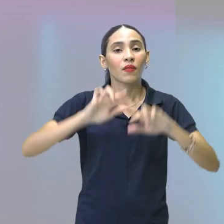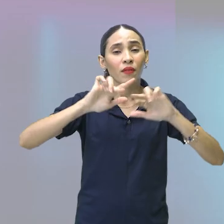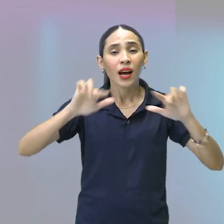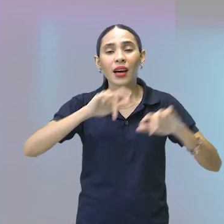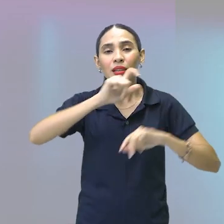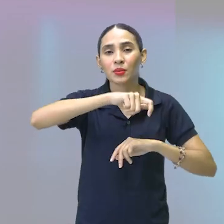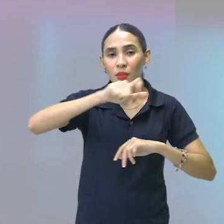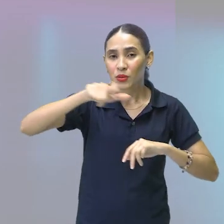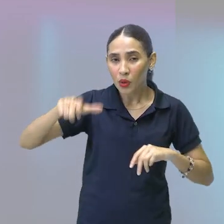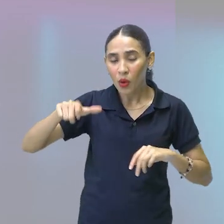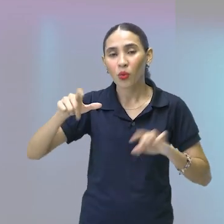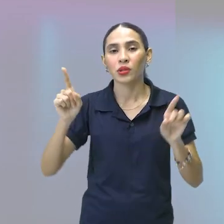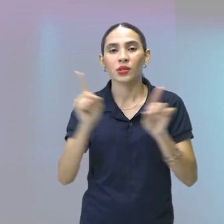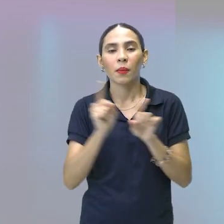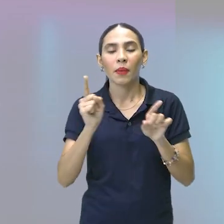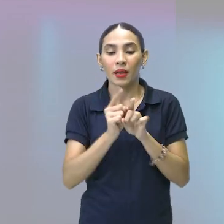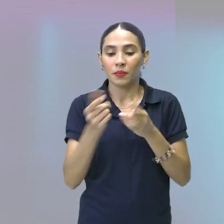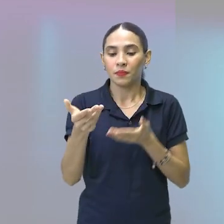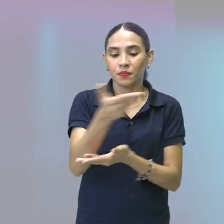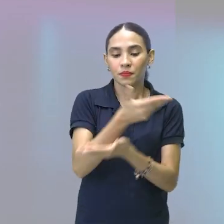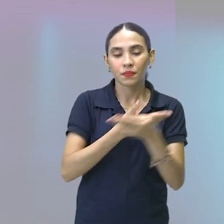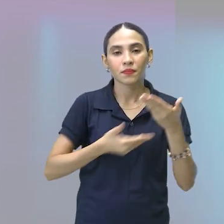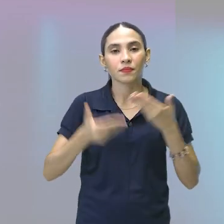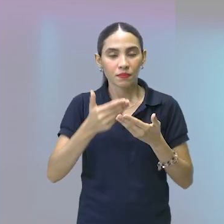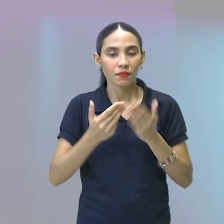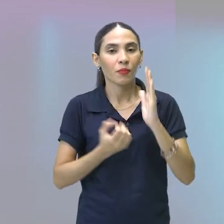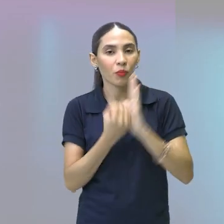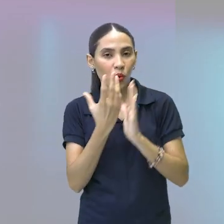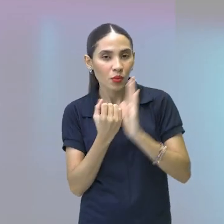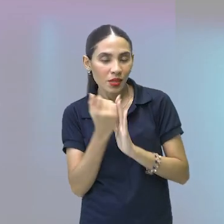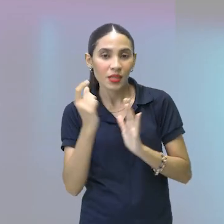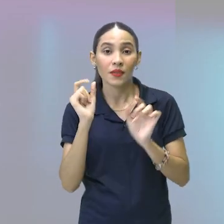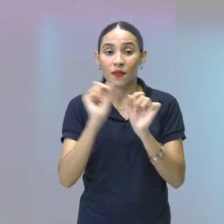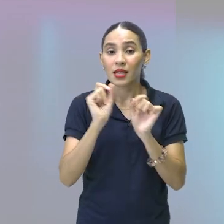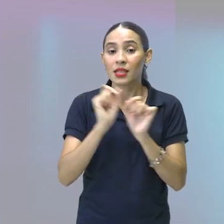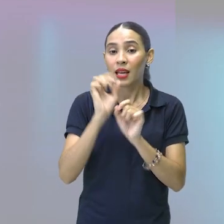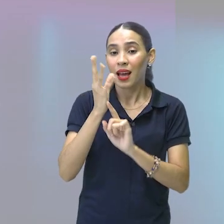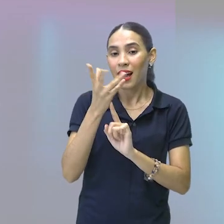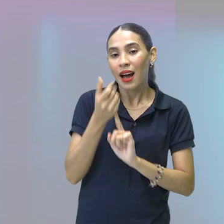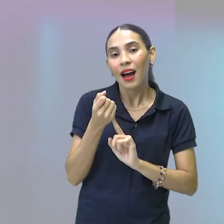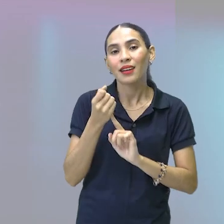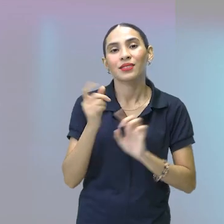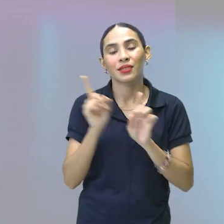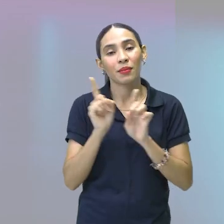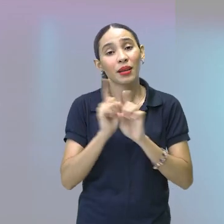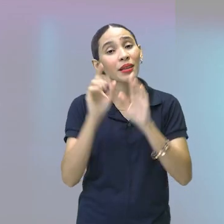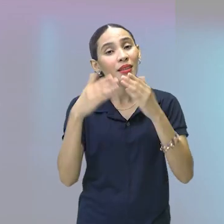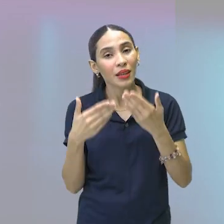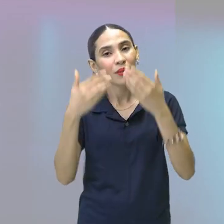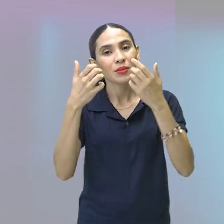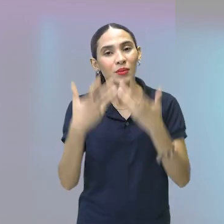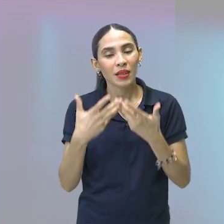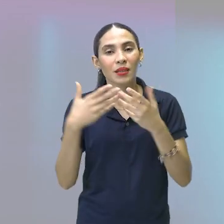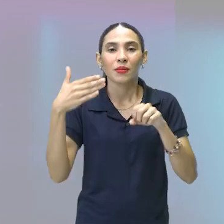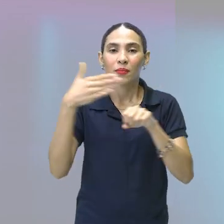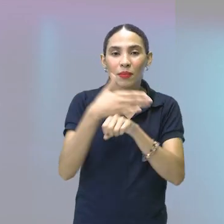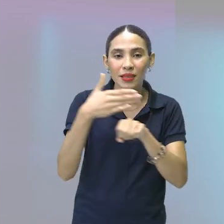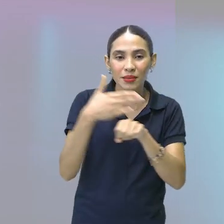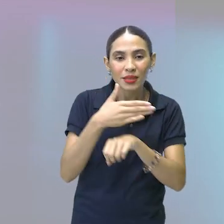várias pessoas ali se encontram ali para produzir arte, certo? Então, falamos sobre